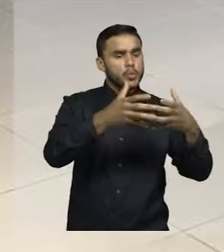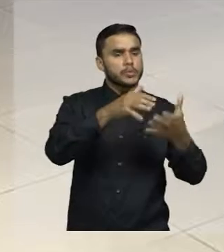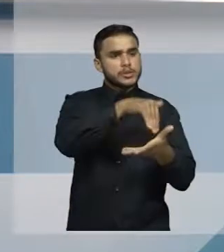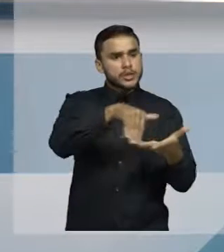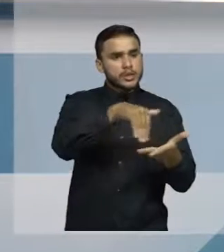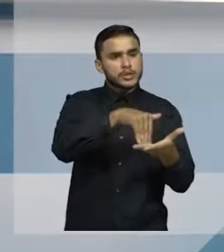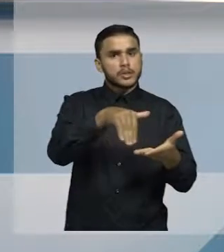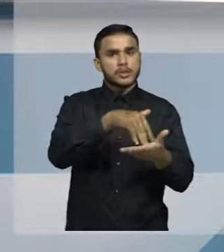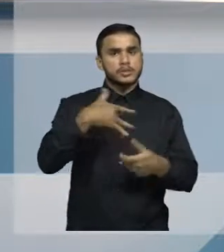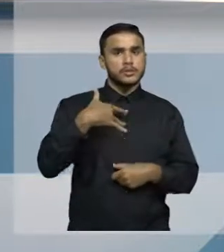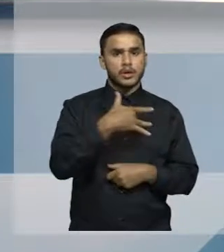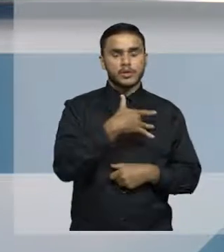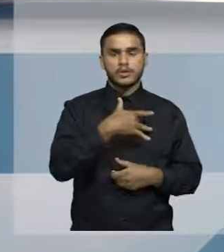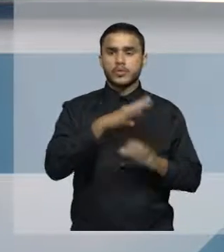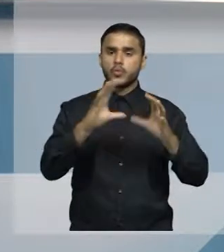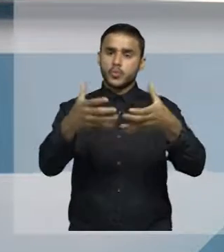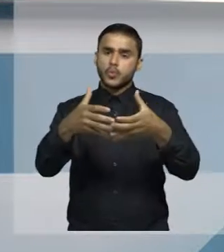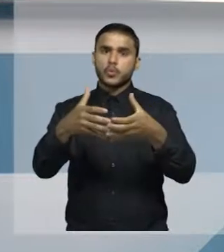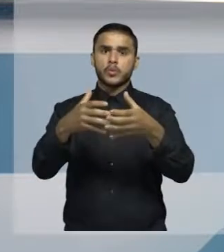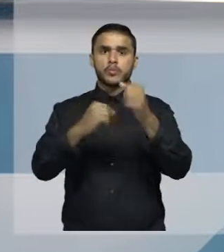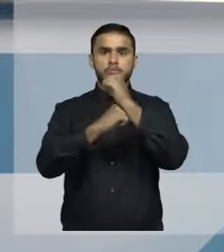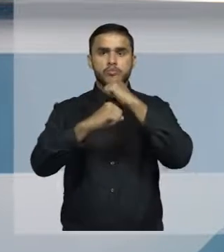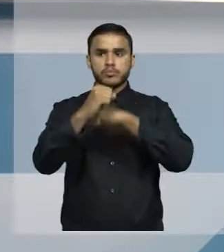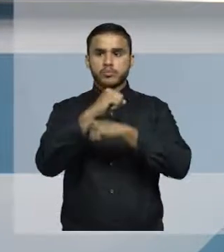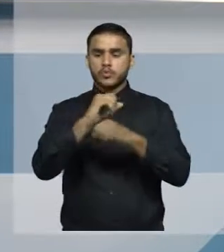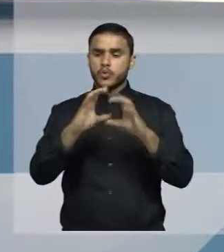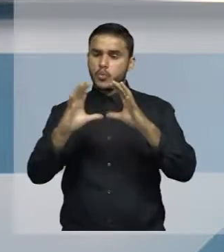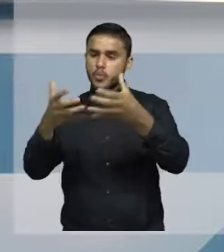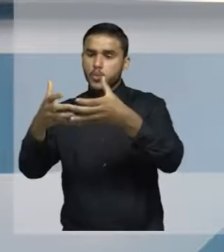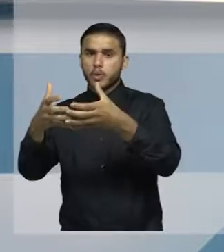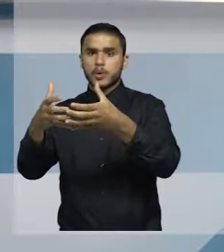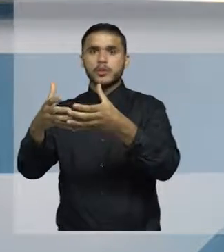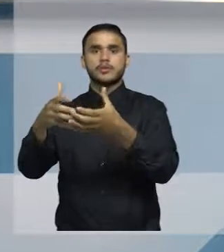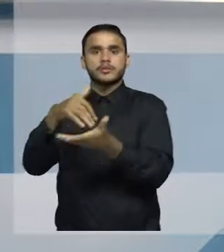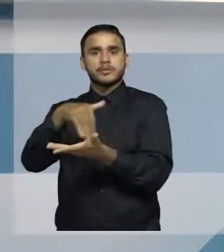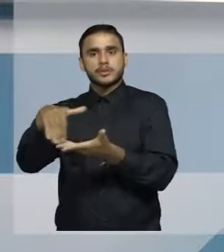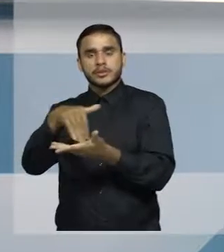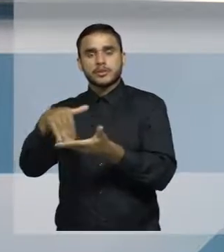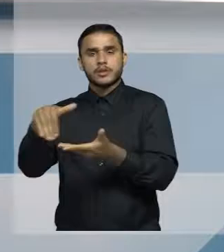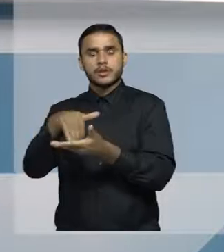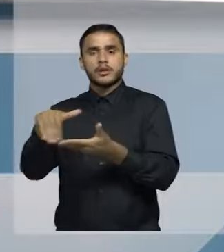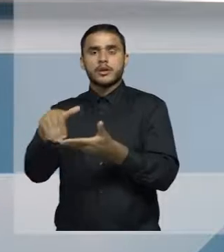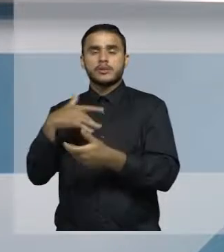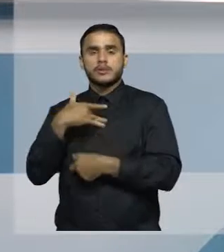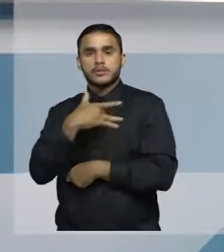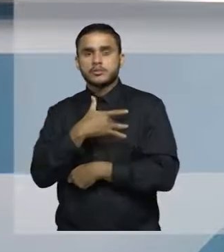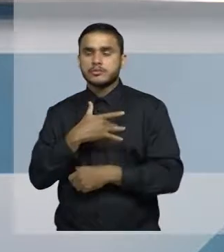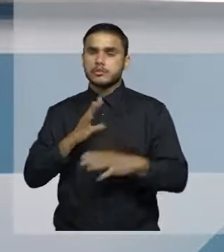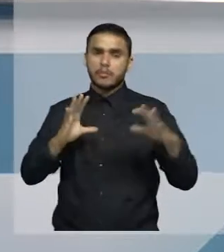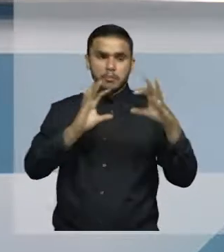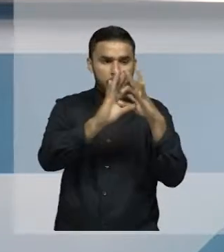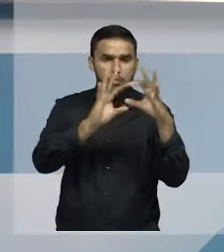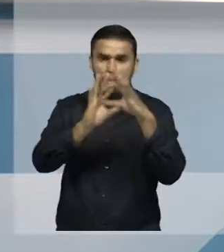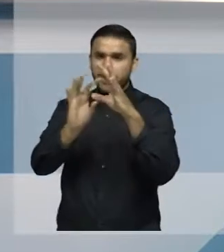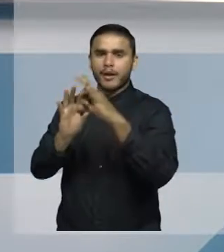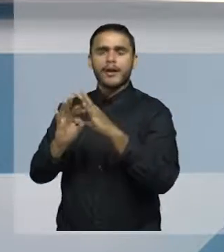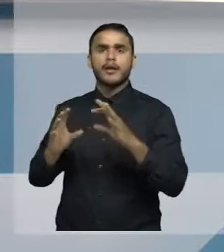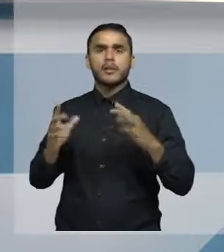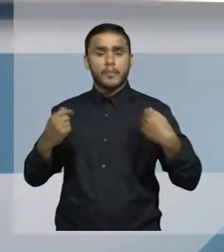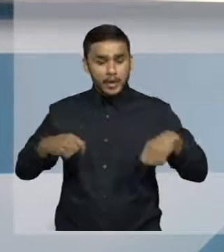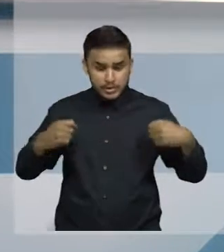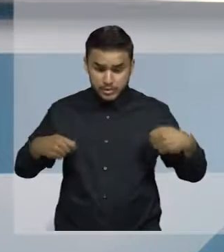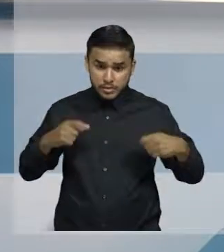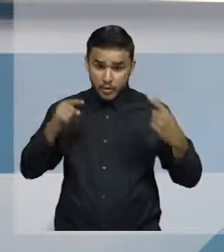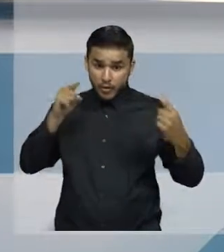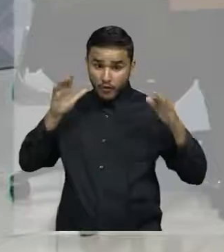intersetorialidade ou interdisciplinaridade. Porque quando você fala de violência, de segurança, os homens que